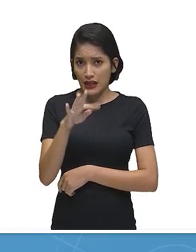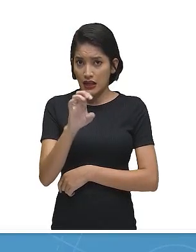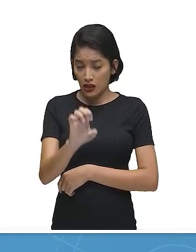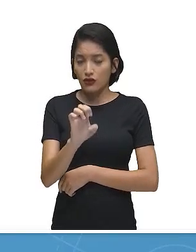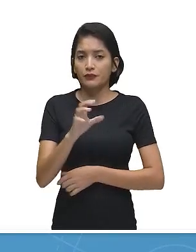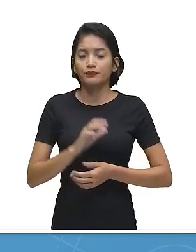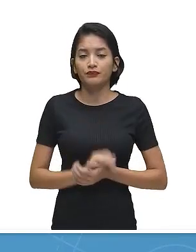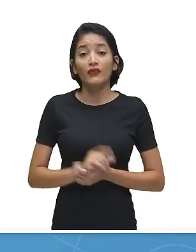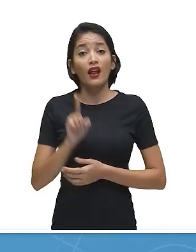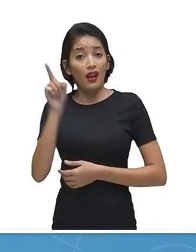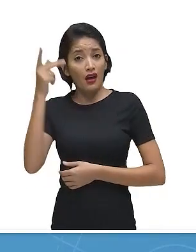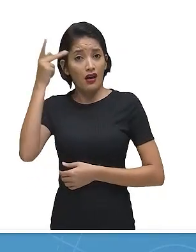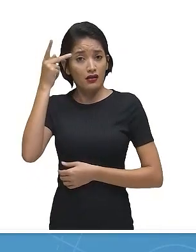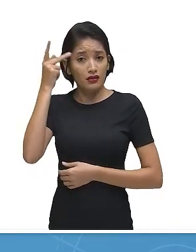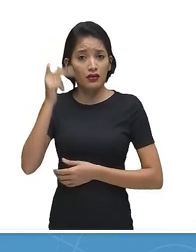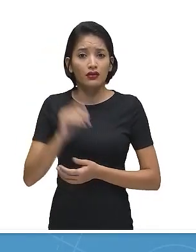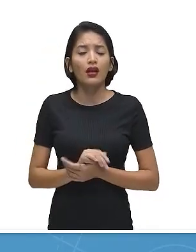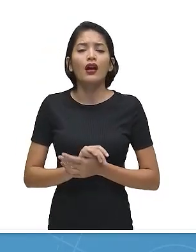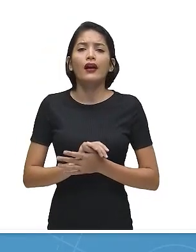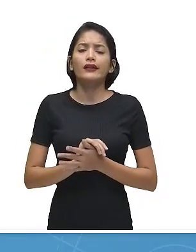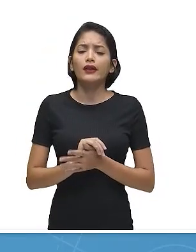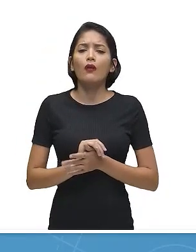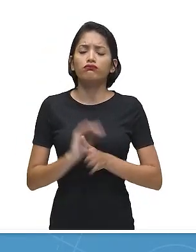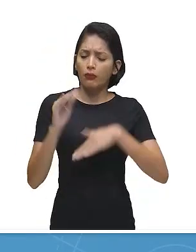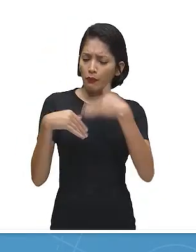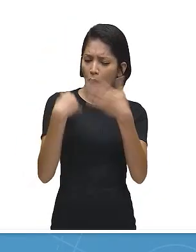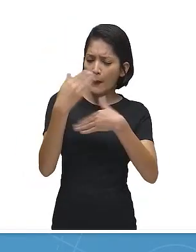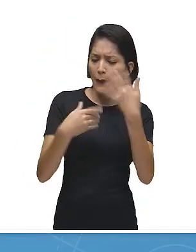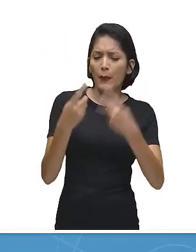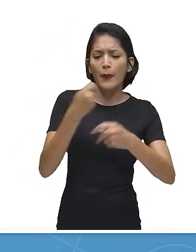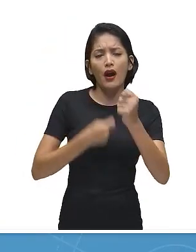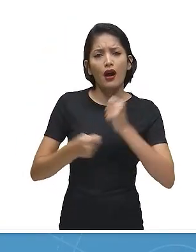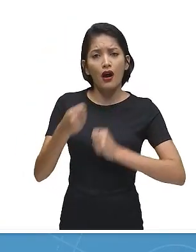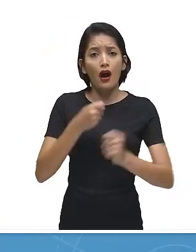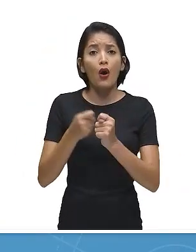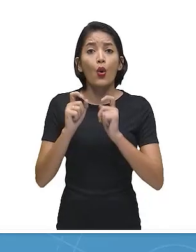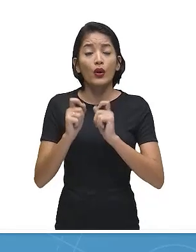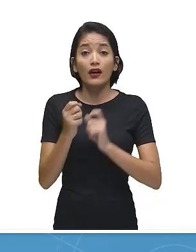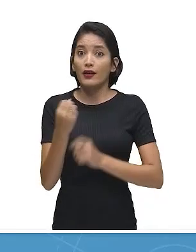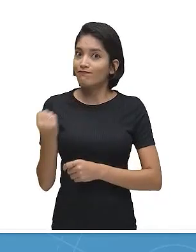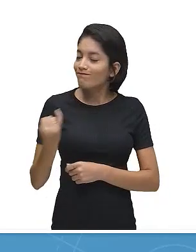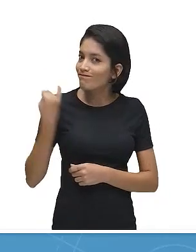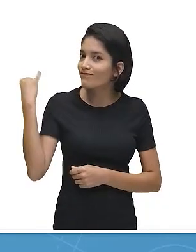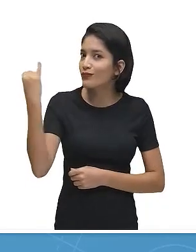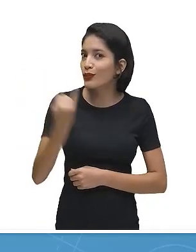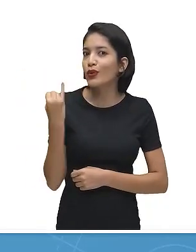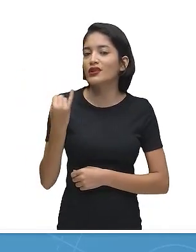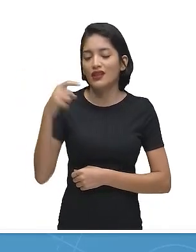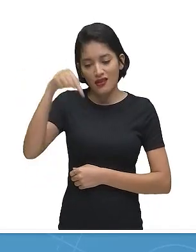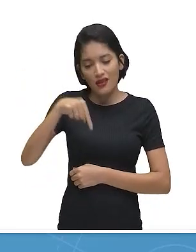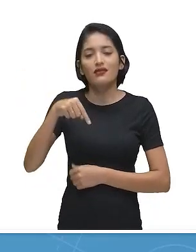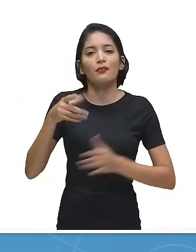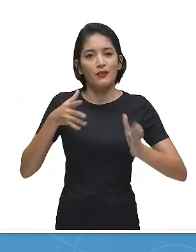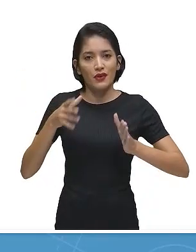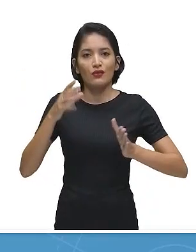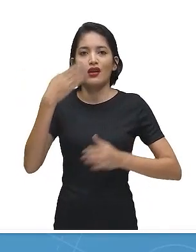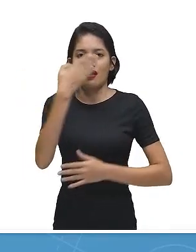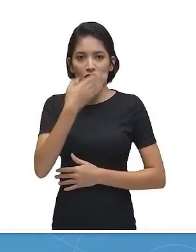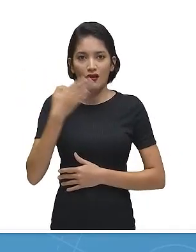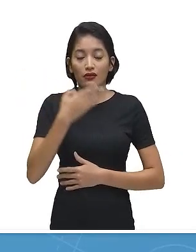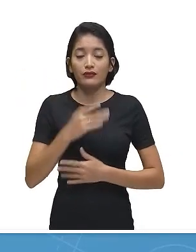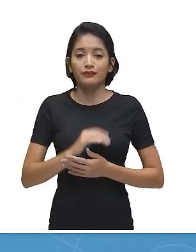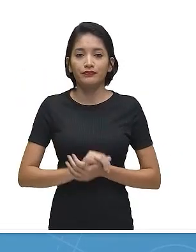foi assim um período muito forte economicamente, a cana-de-açúcar. E a única colônia